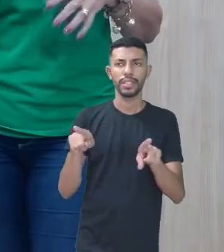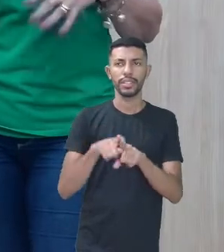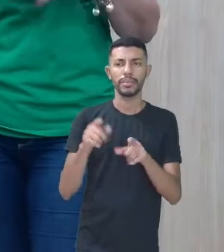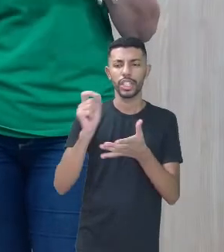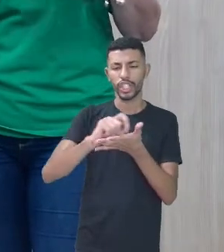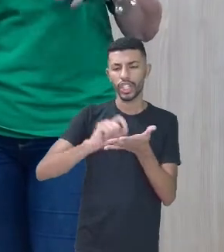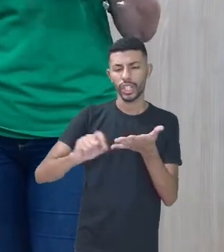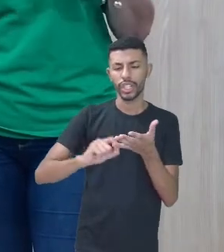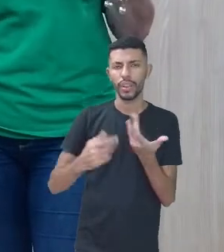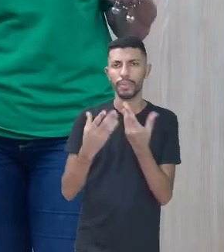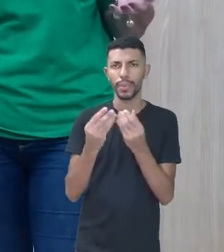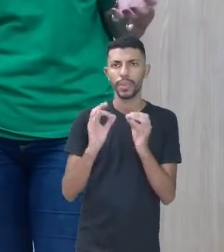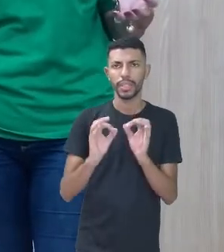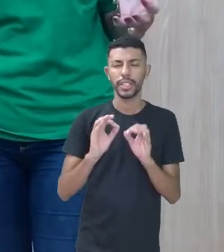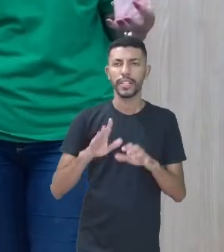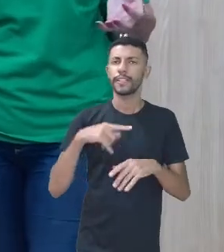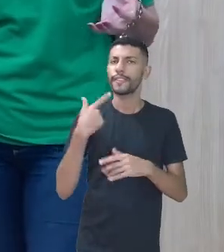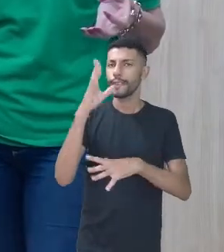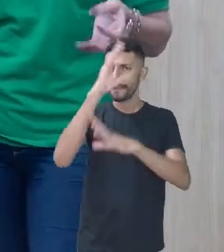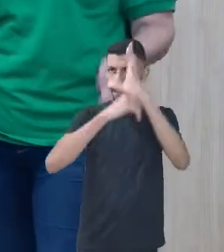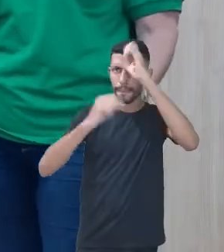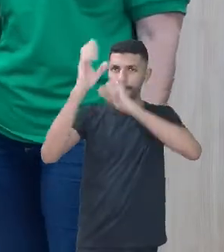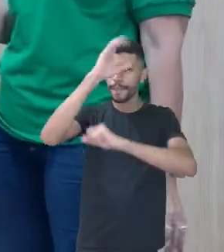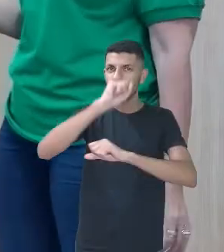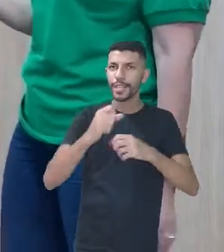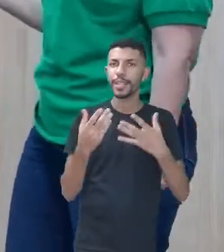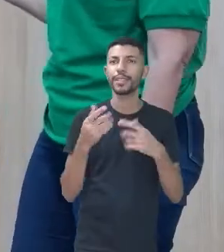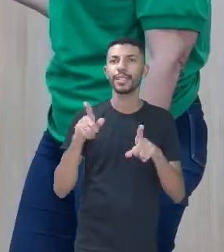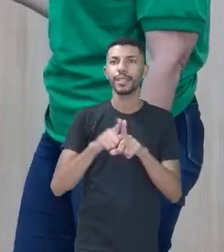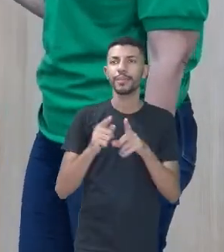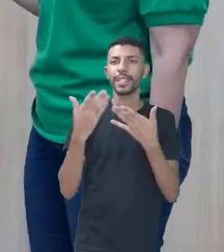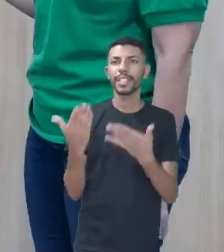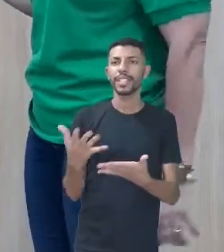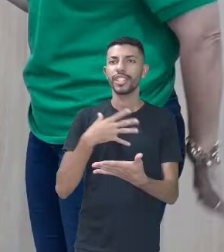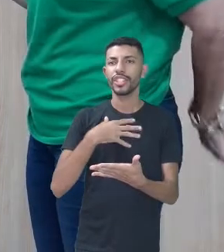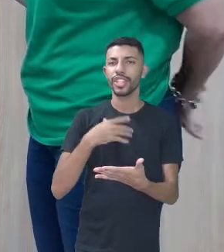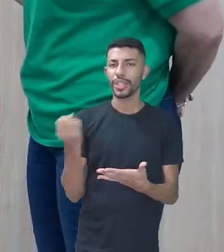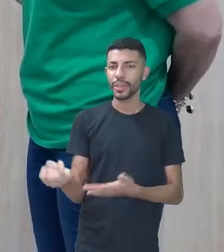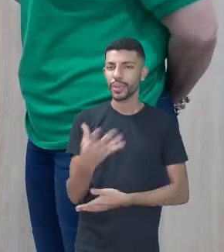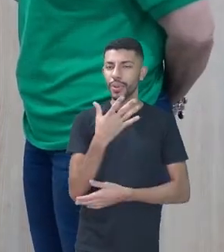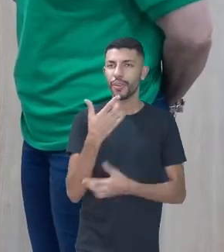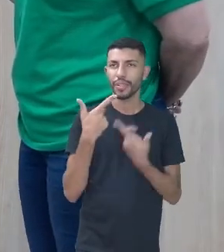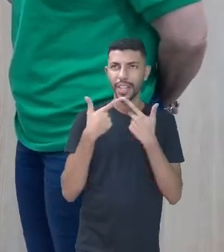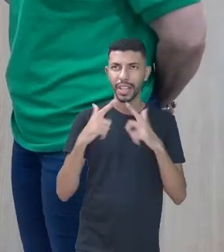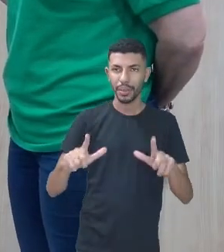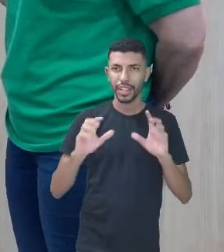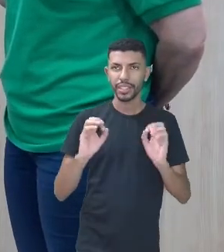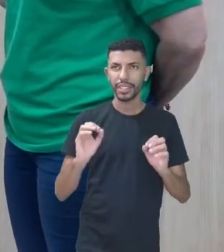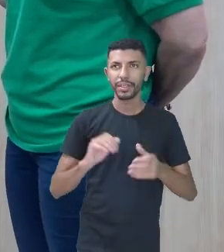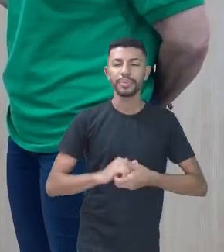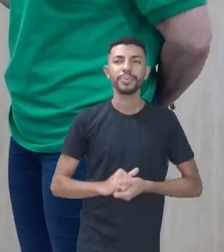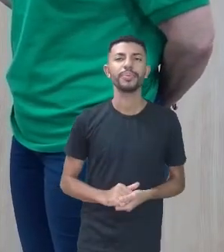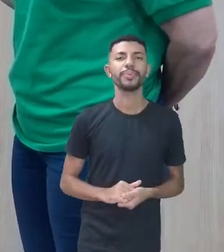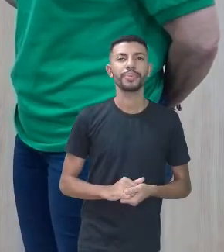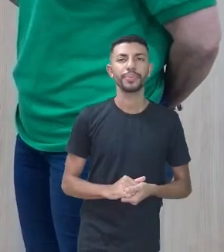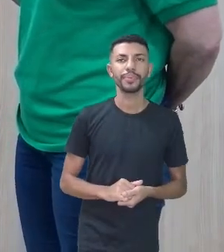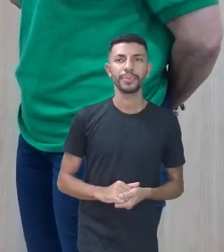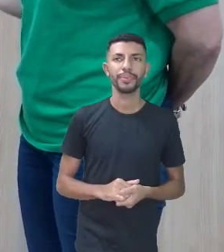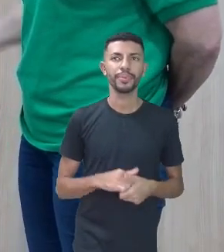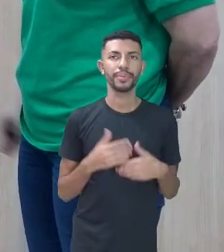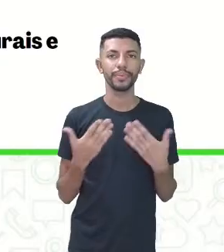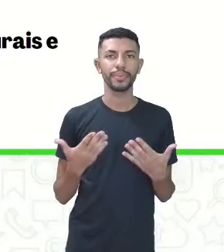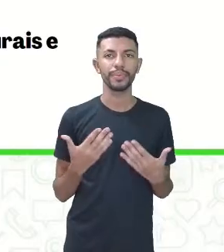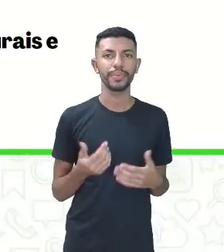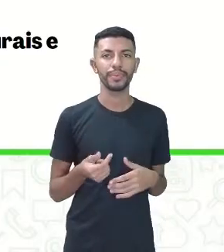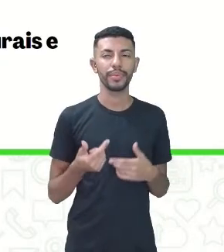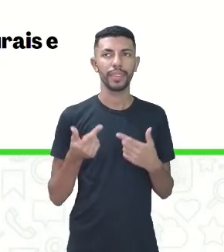muito, e a gente vai aprendendo também essa nova forma, né? dessa linguagem. Na